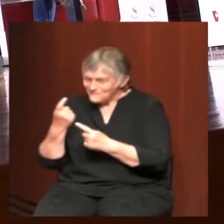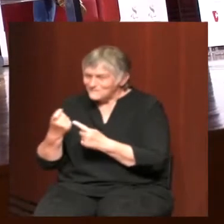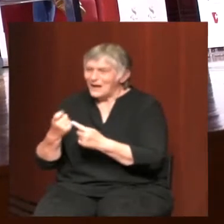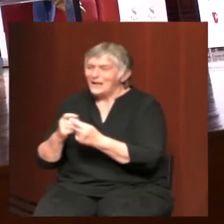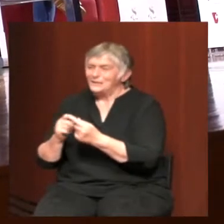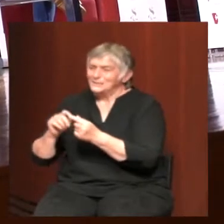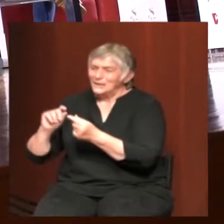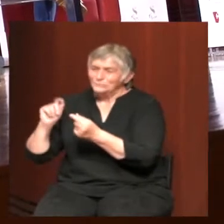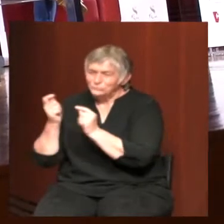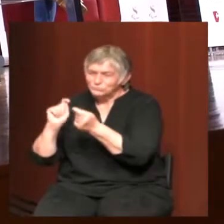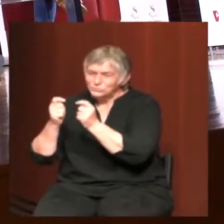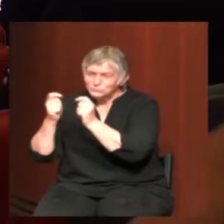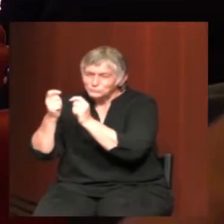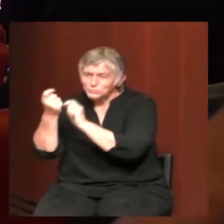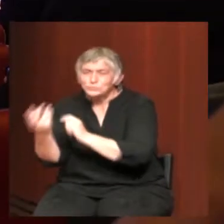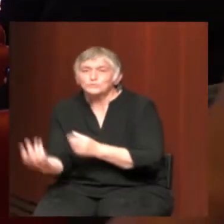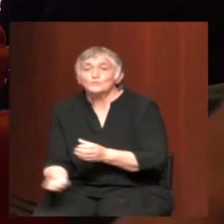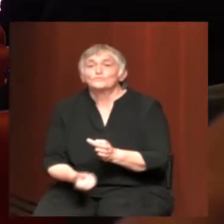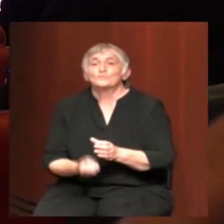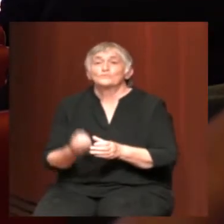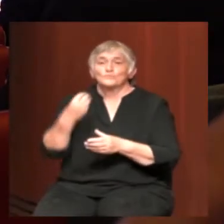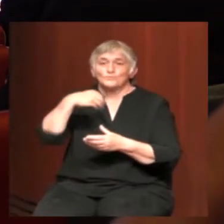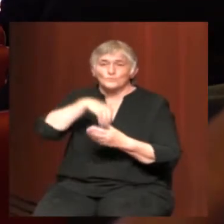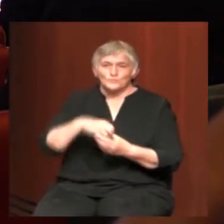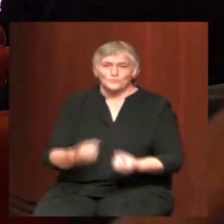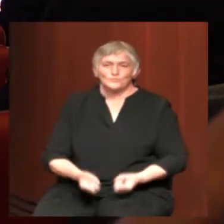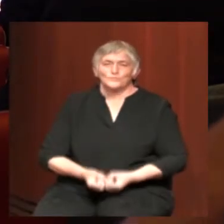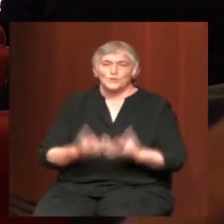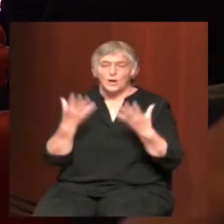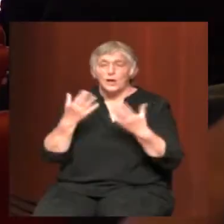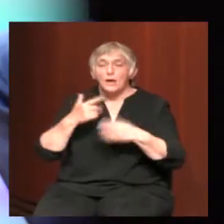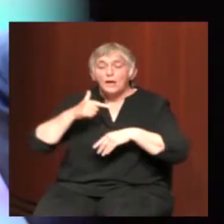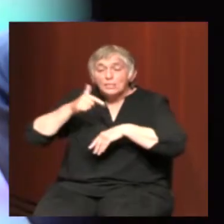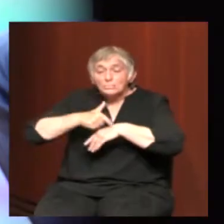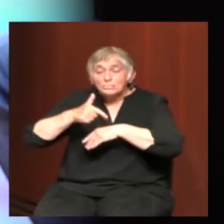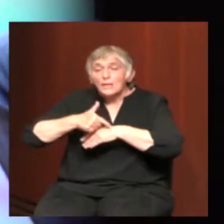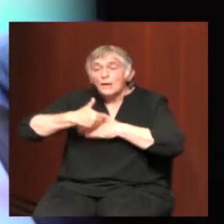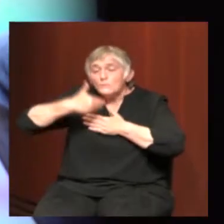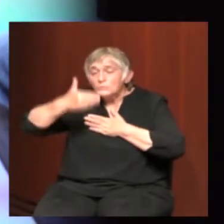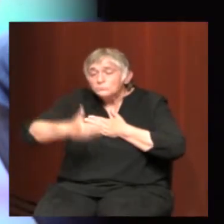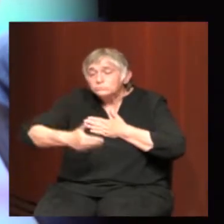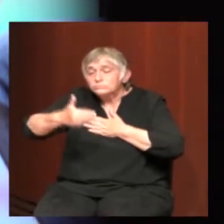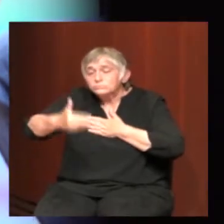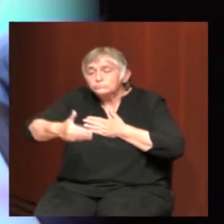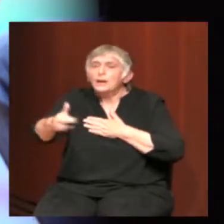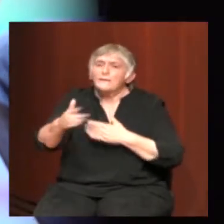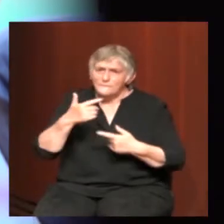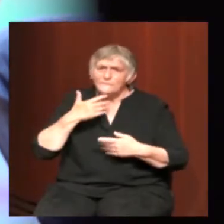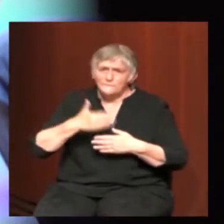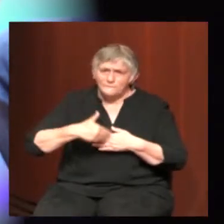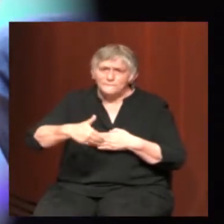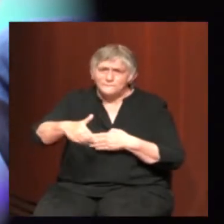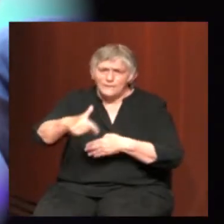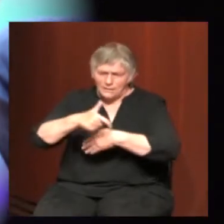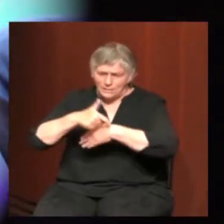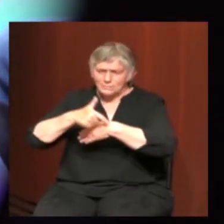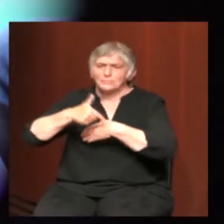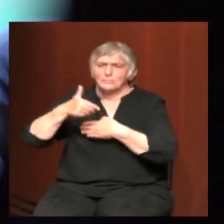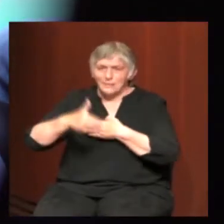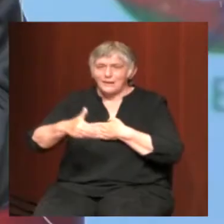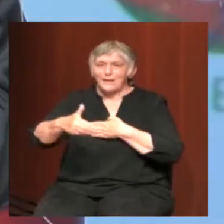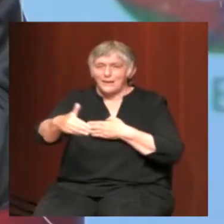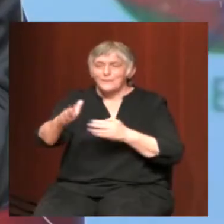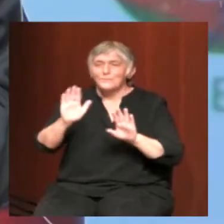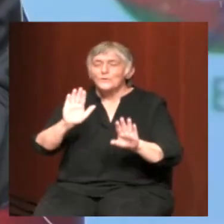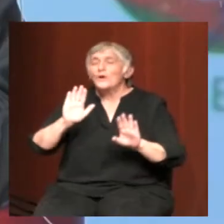dita inclusão. Eu não sei quanto tempo isto vai demorar, porventura irá demorar ainda algum. Mas uma coisa eu estou certa é